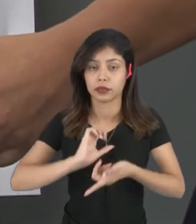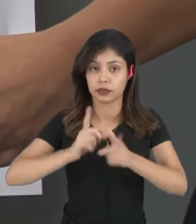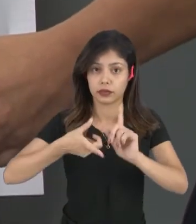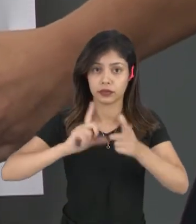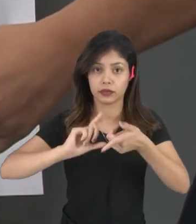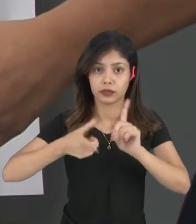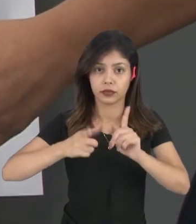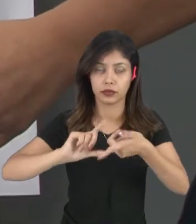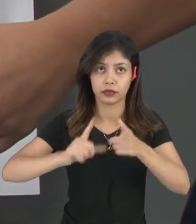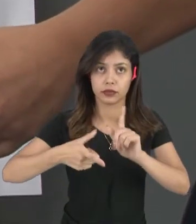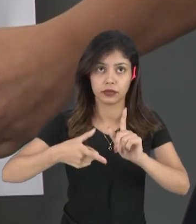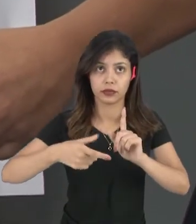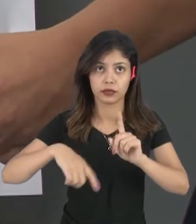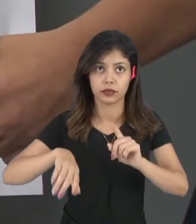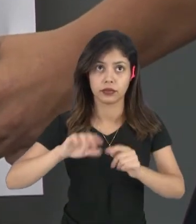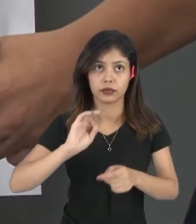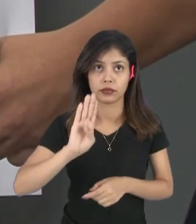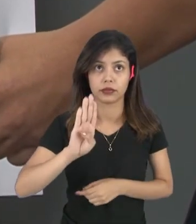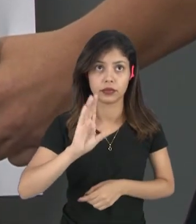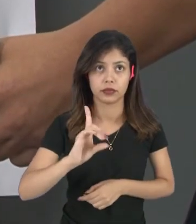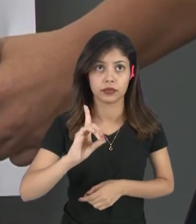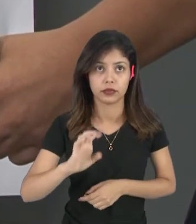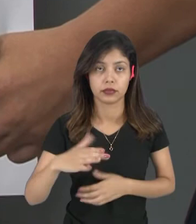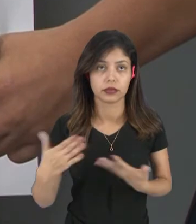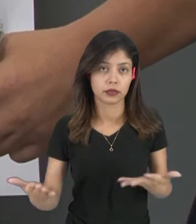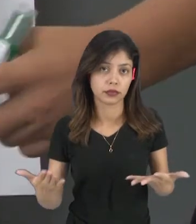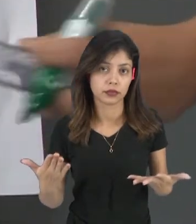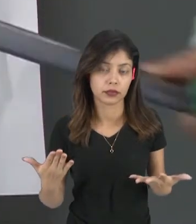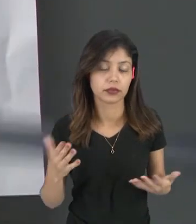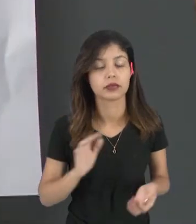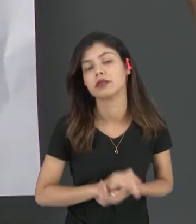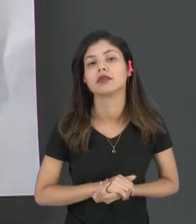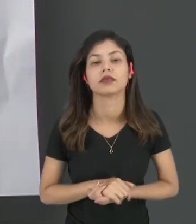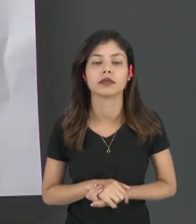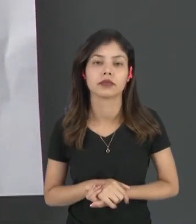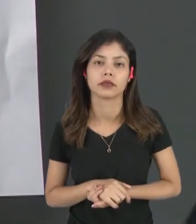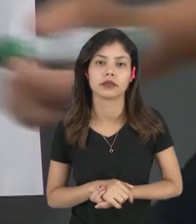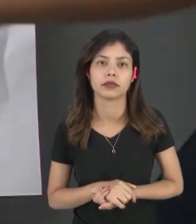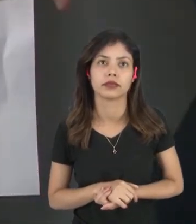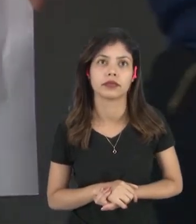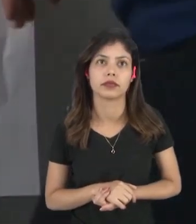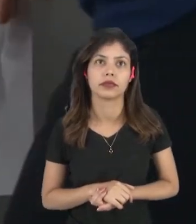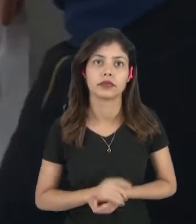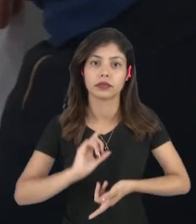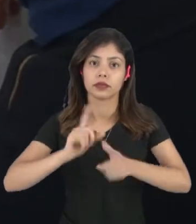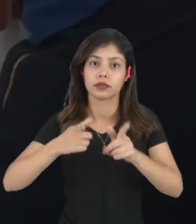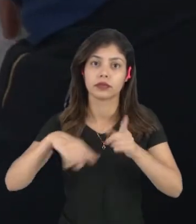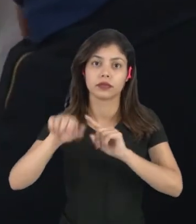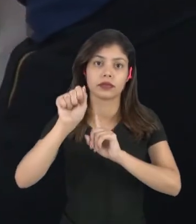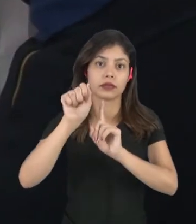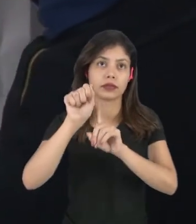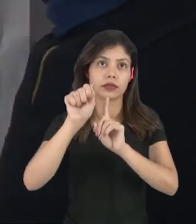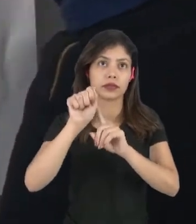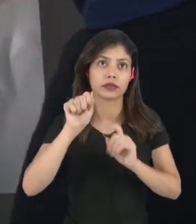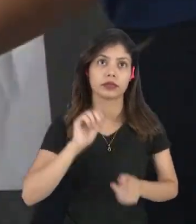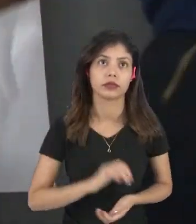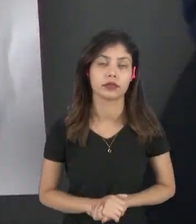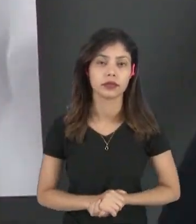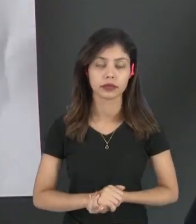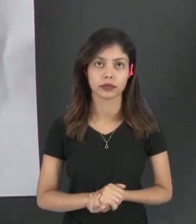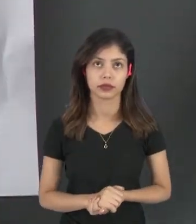foi marcando. Letra A, B, C ou D ou E. A gente vai ver que é a letra